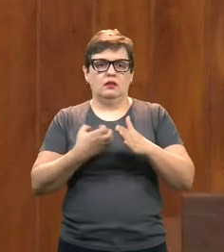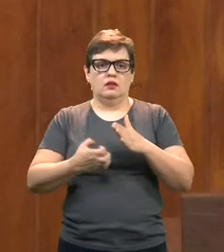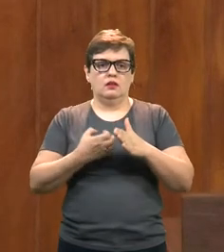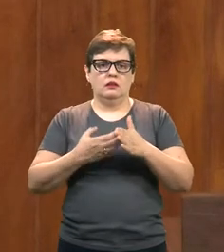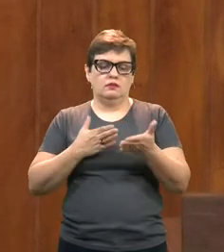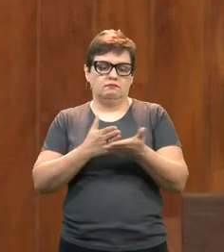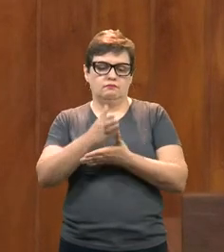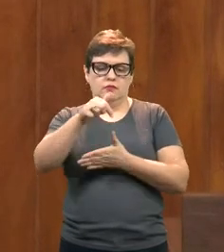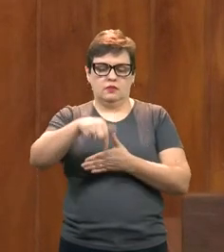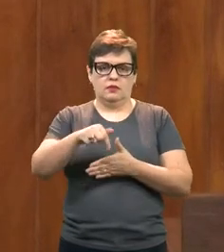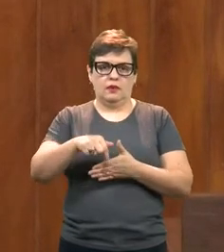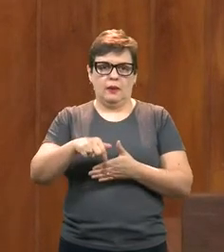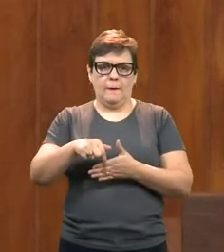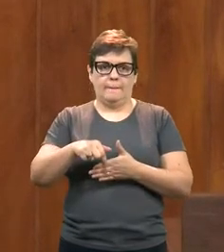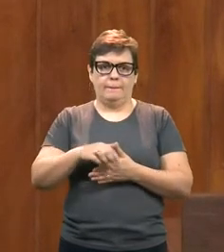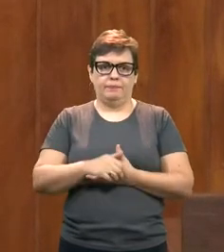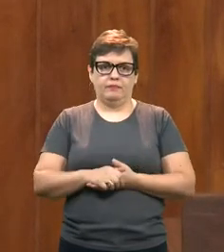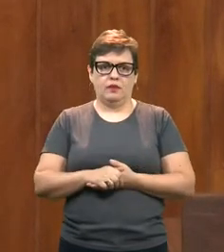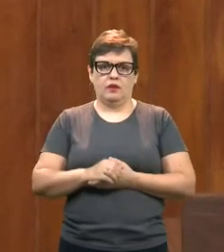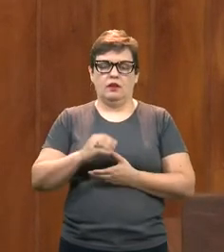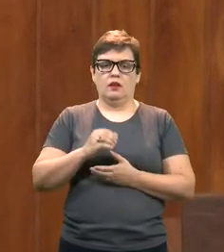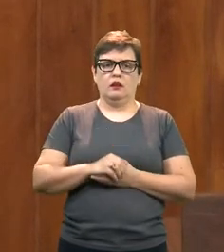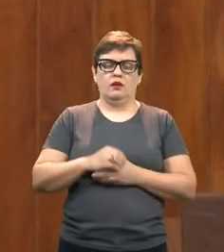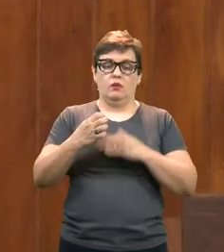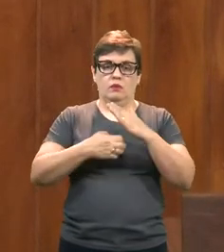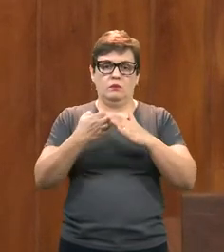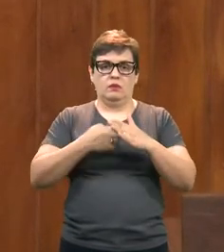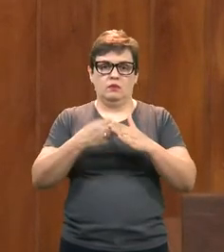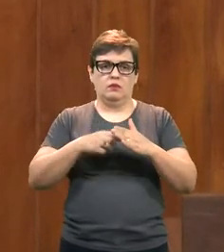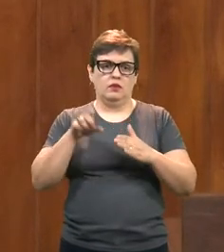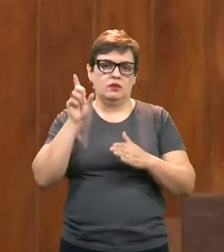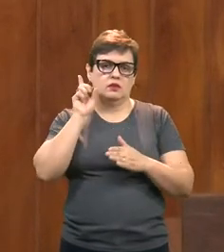empresa, na verdade, no mundo em canabidiol, uma empresa americana.